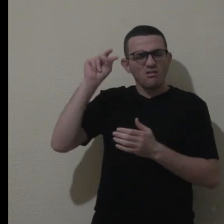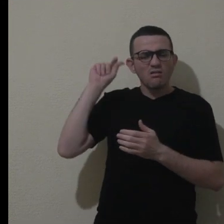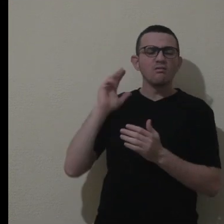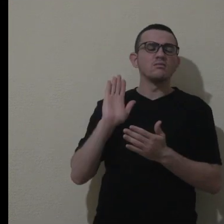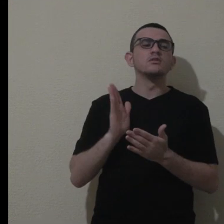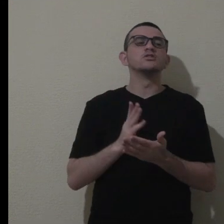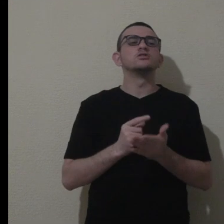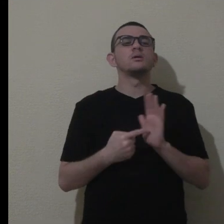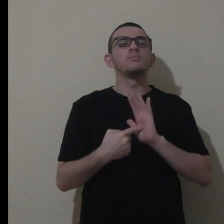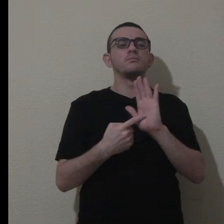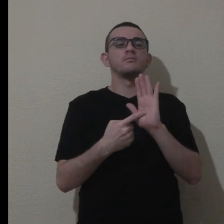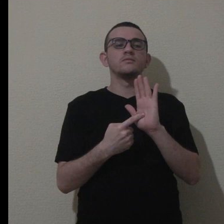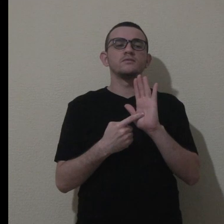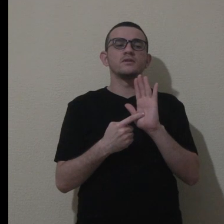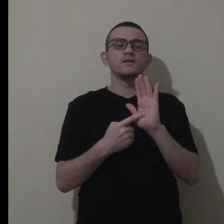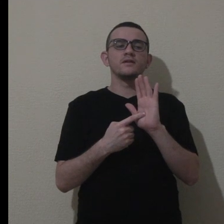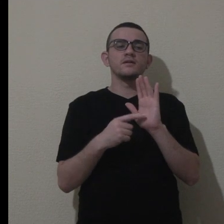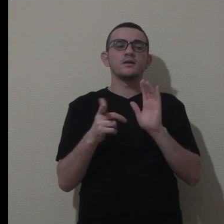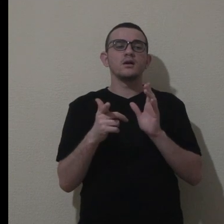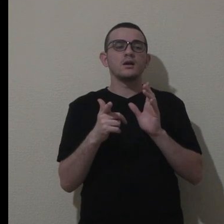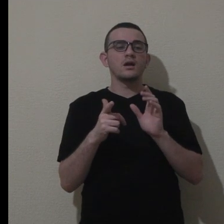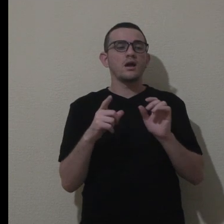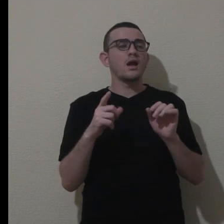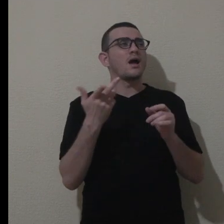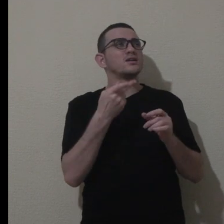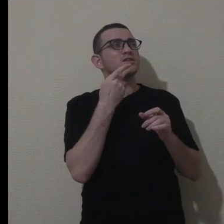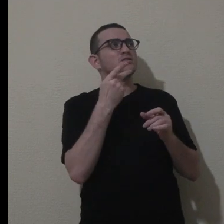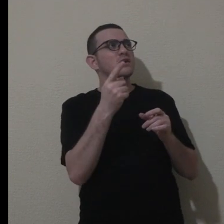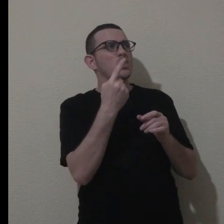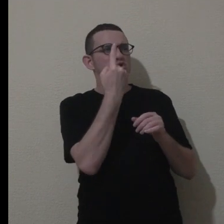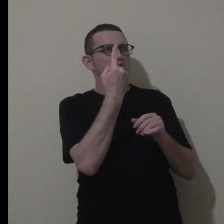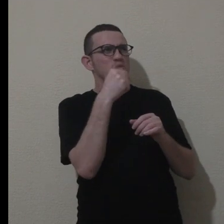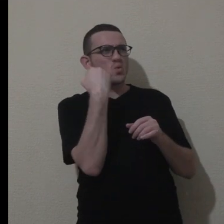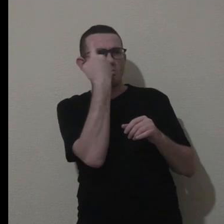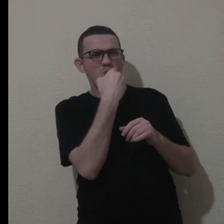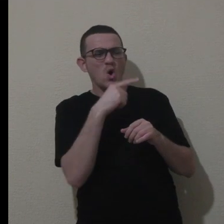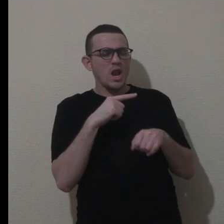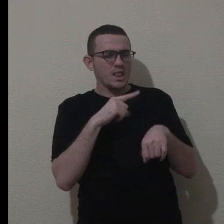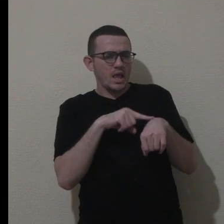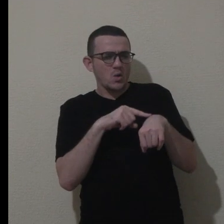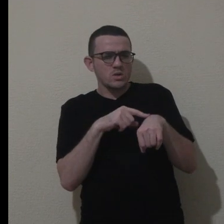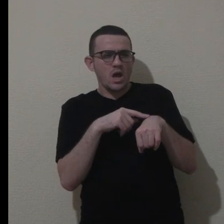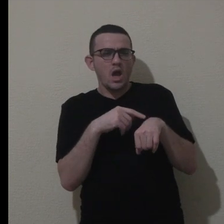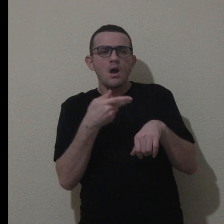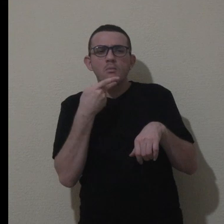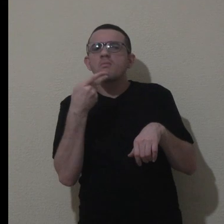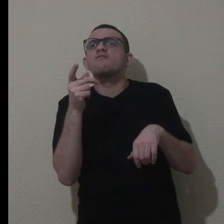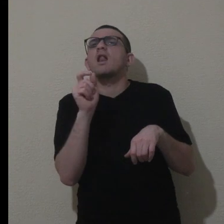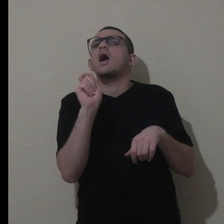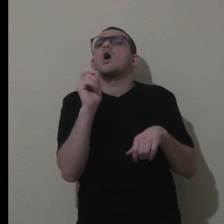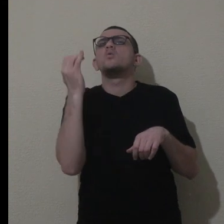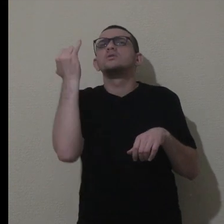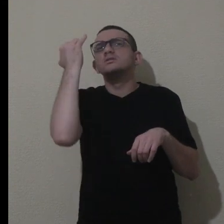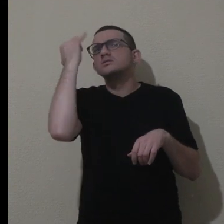tempo, só fazer um paradinho. Neandre, a gente falou de 1 hora, a gente tem um pouquinho mais de tempo para falar mais,